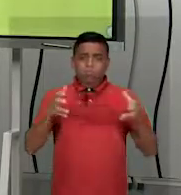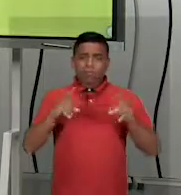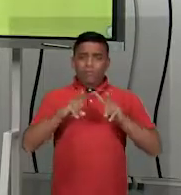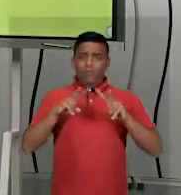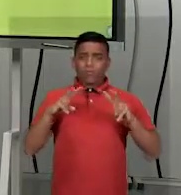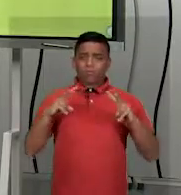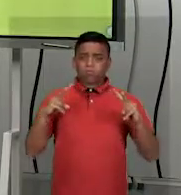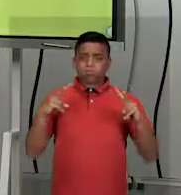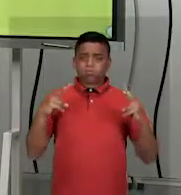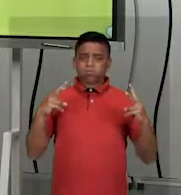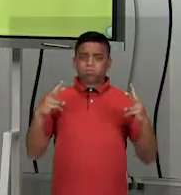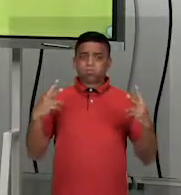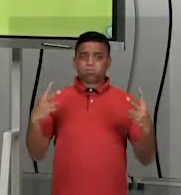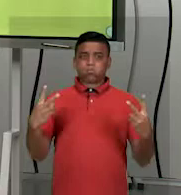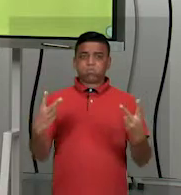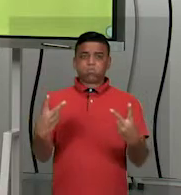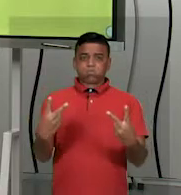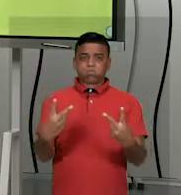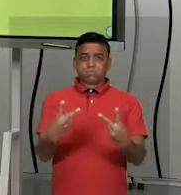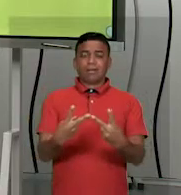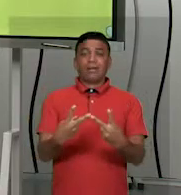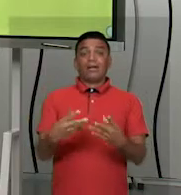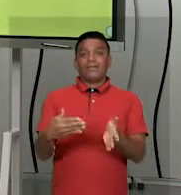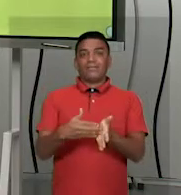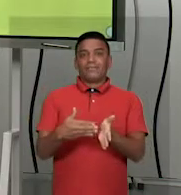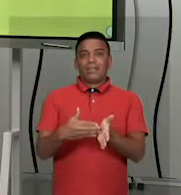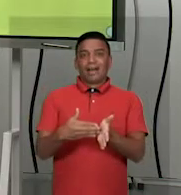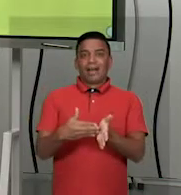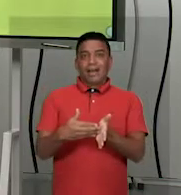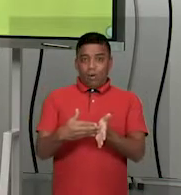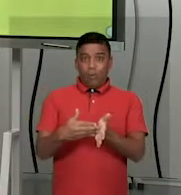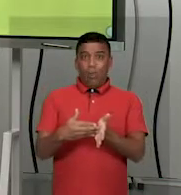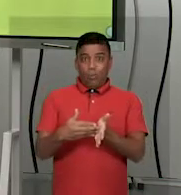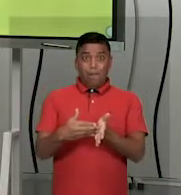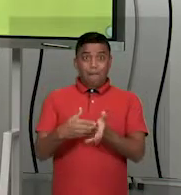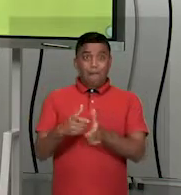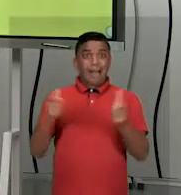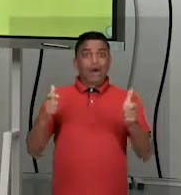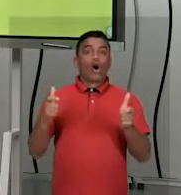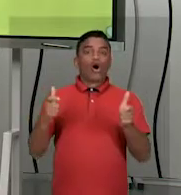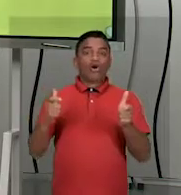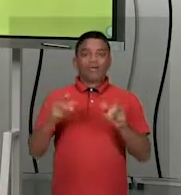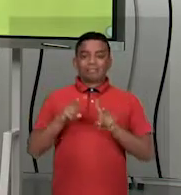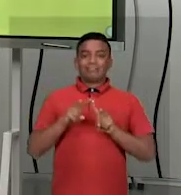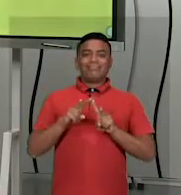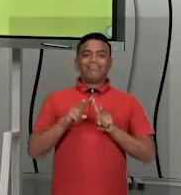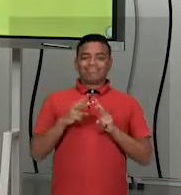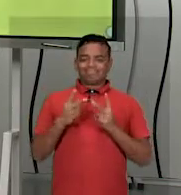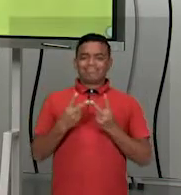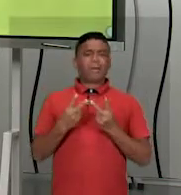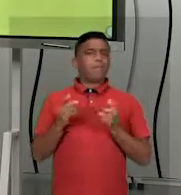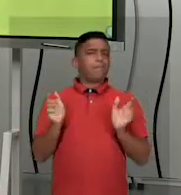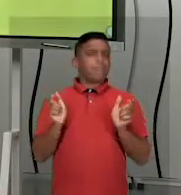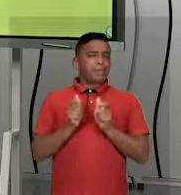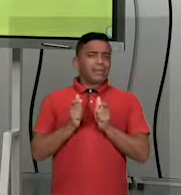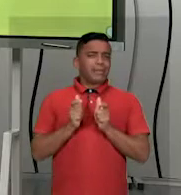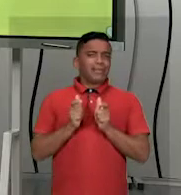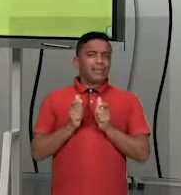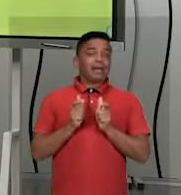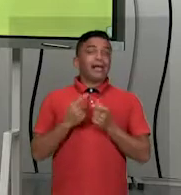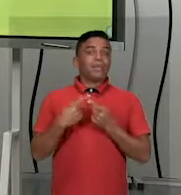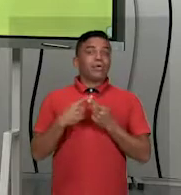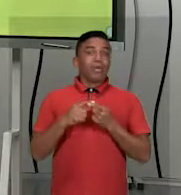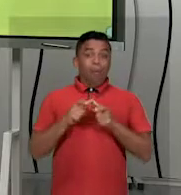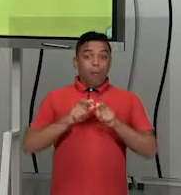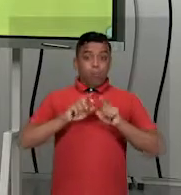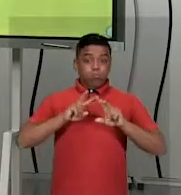Nós vamos ter um volume final, então, maior do que um volume inicial, correto? Porque expandiu. Então,